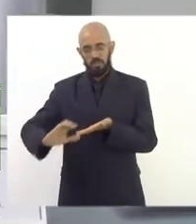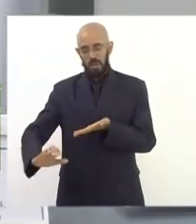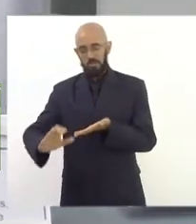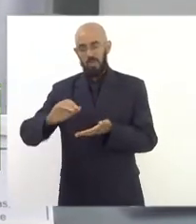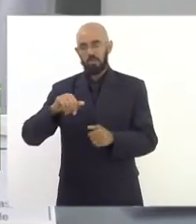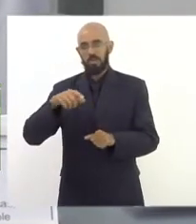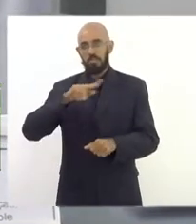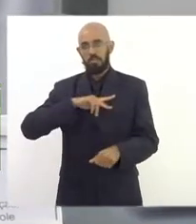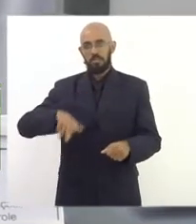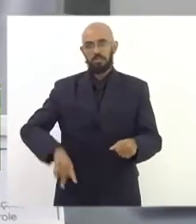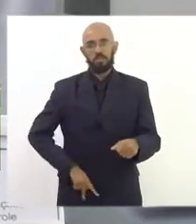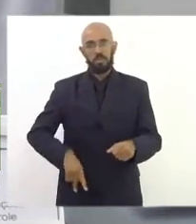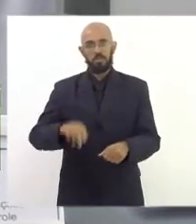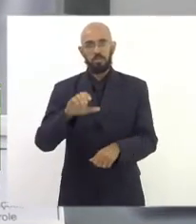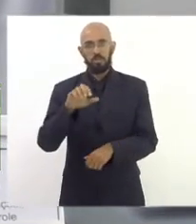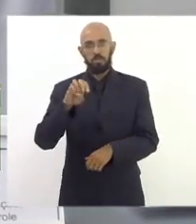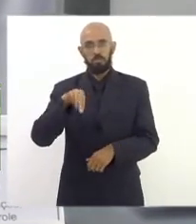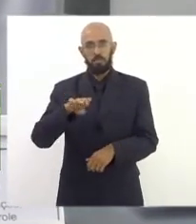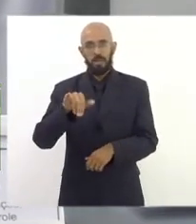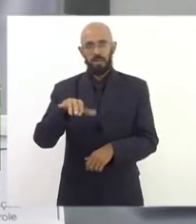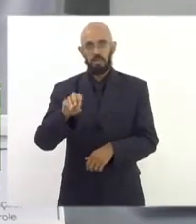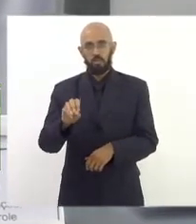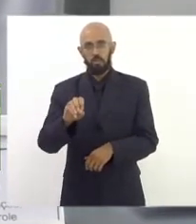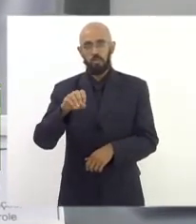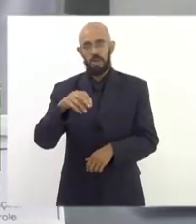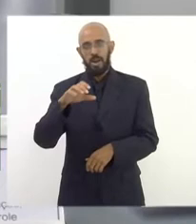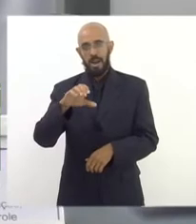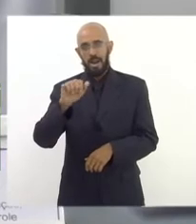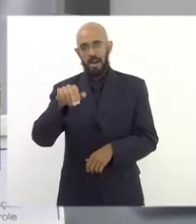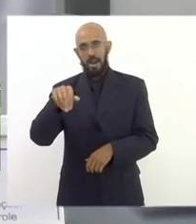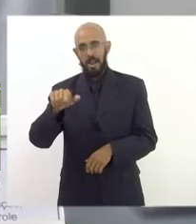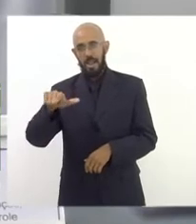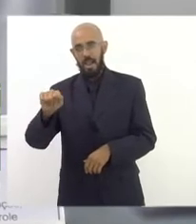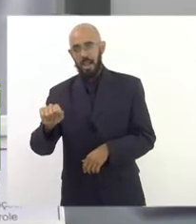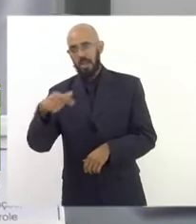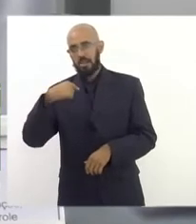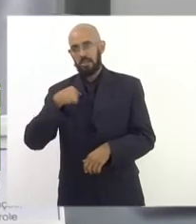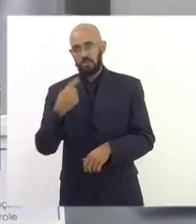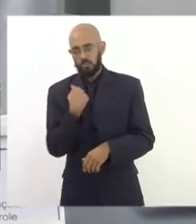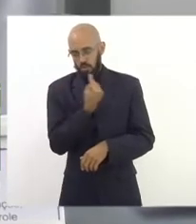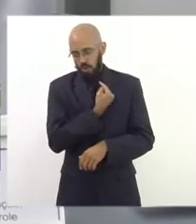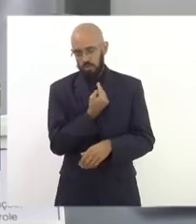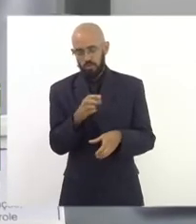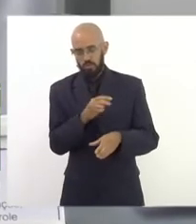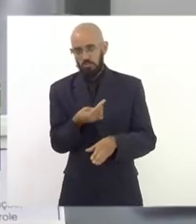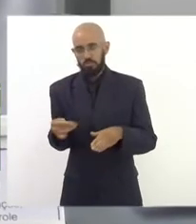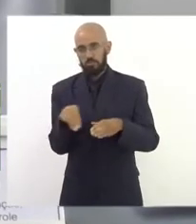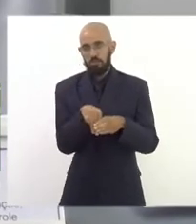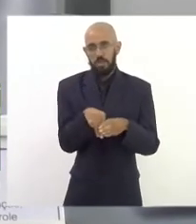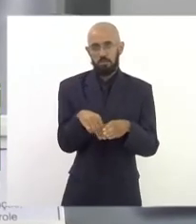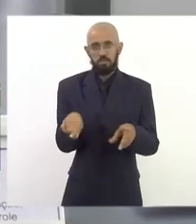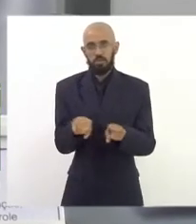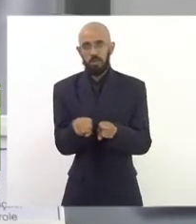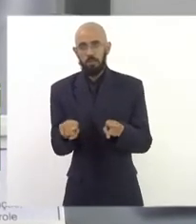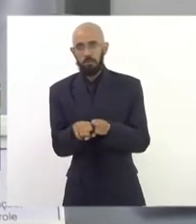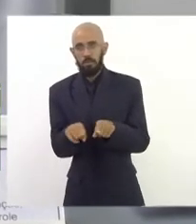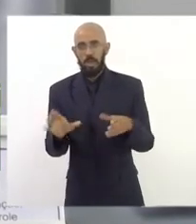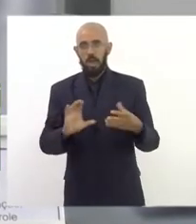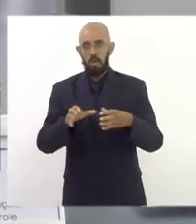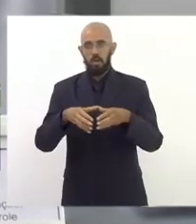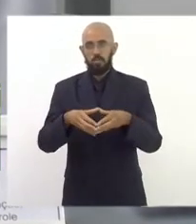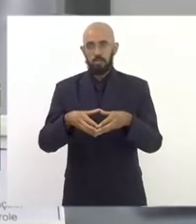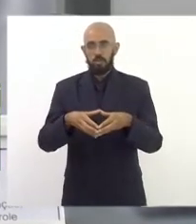presidida pelo deputado Márcio Canella, dos quais somos membros, e a Comissão de